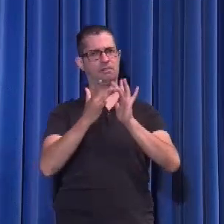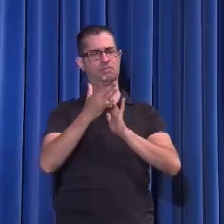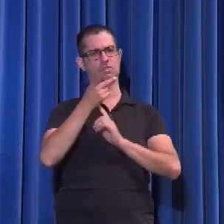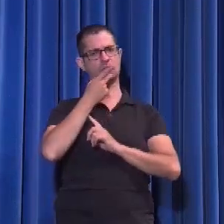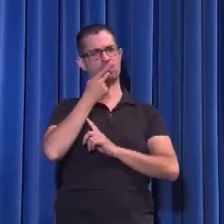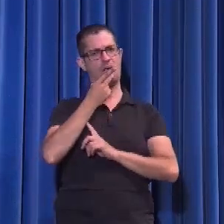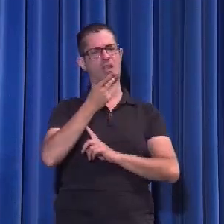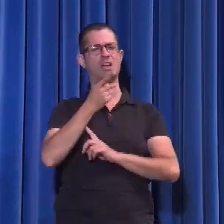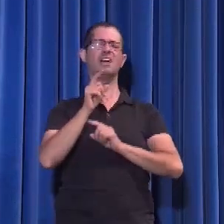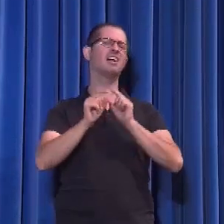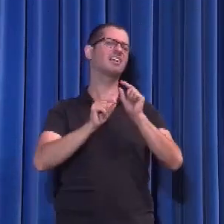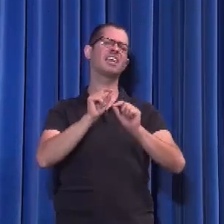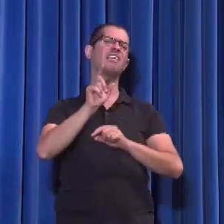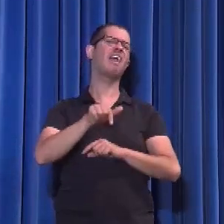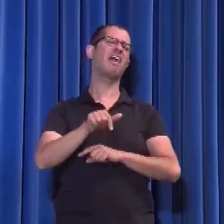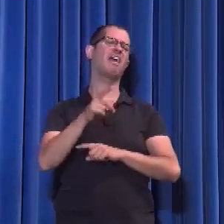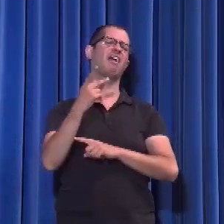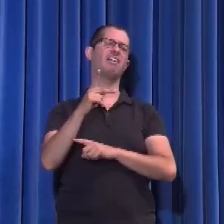Quem é esse Deus?